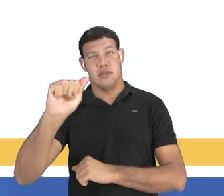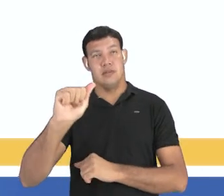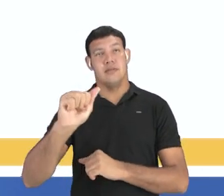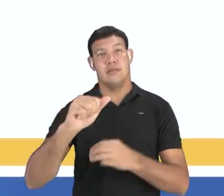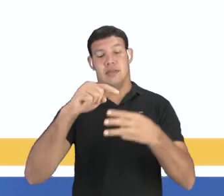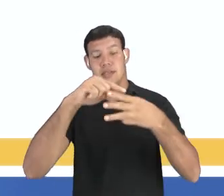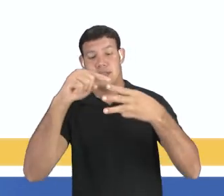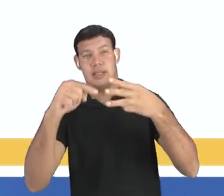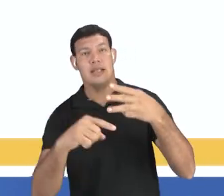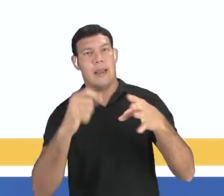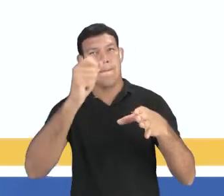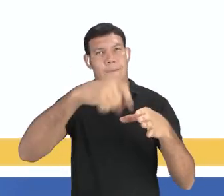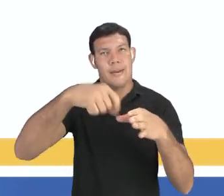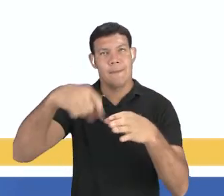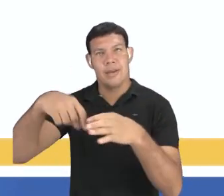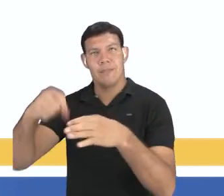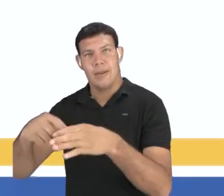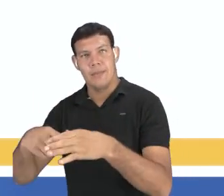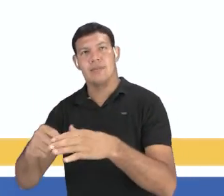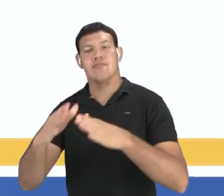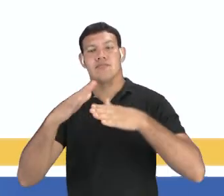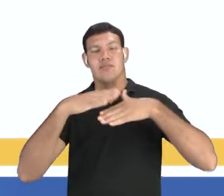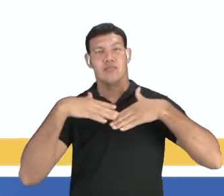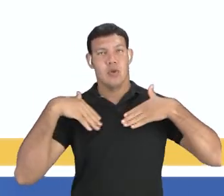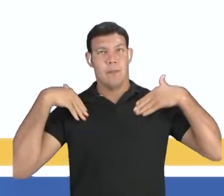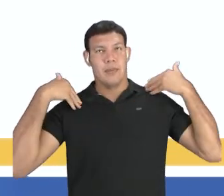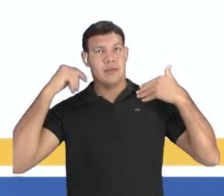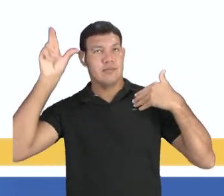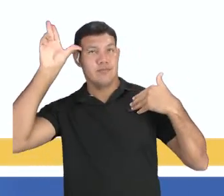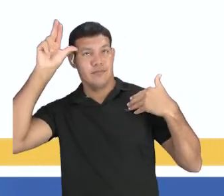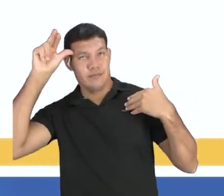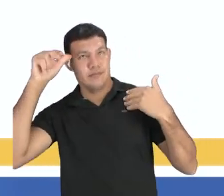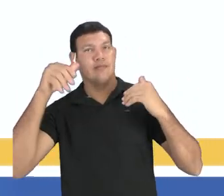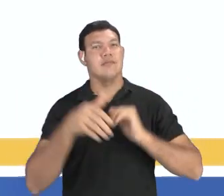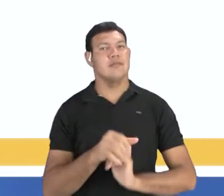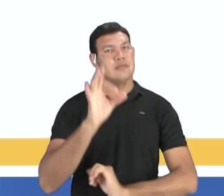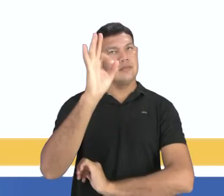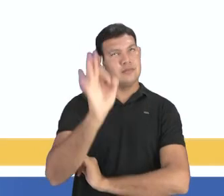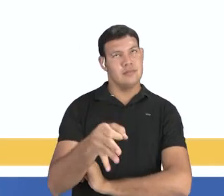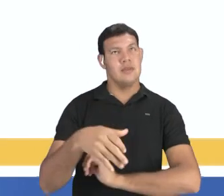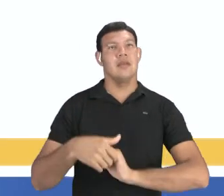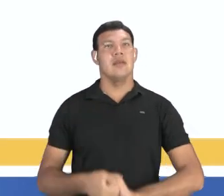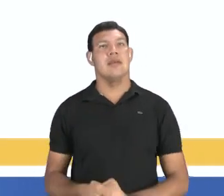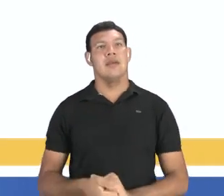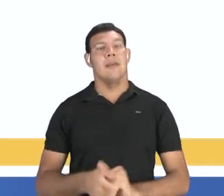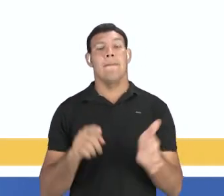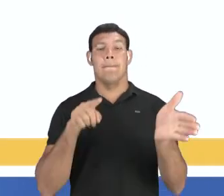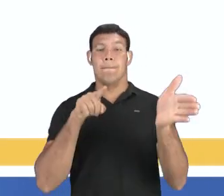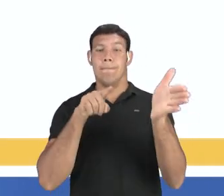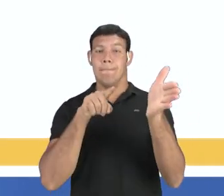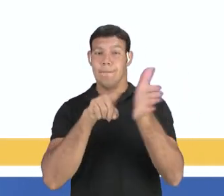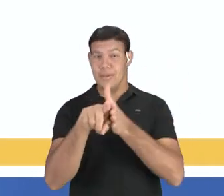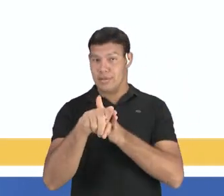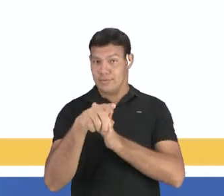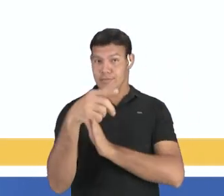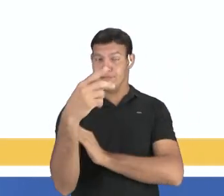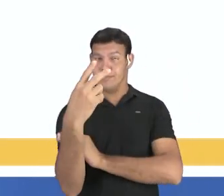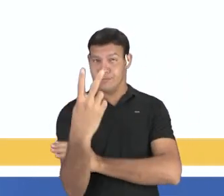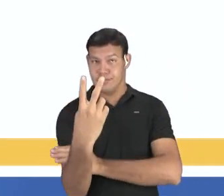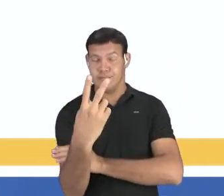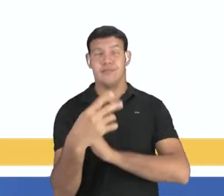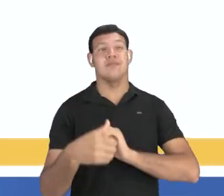trienal e o treinamento correto dos Cavalos nessa resposta correta certo e vamos aqui para Questão